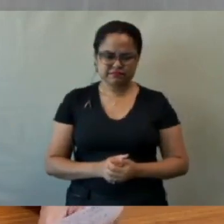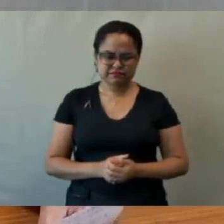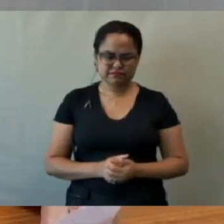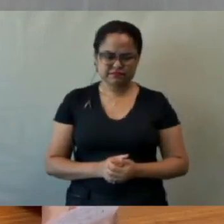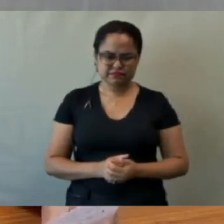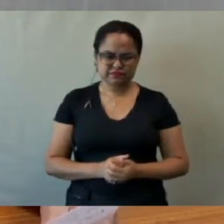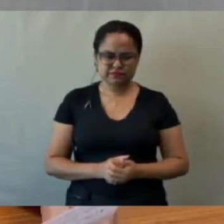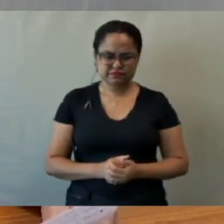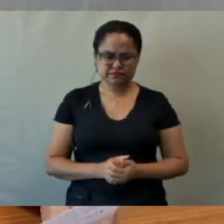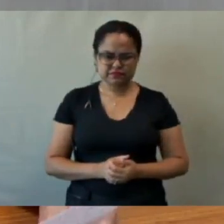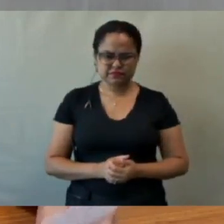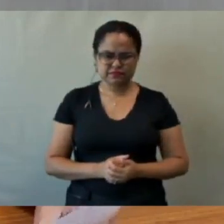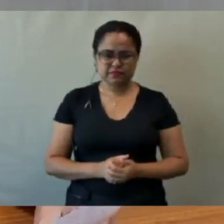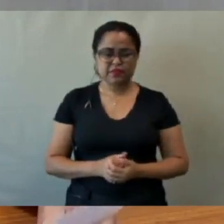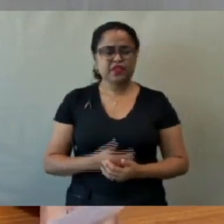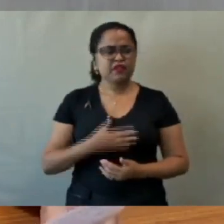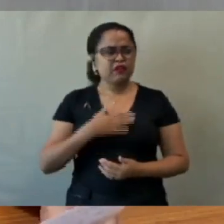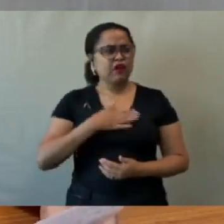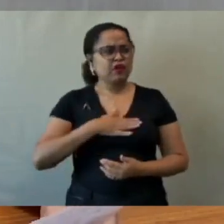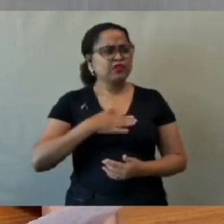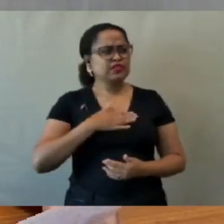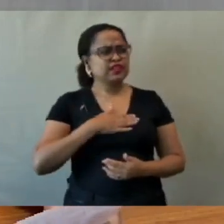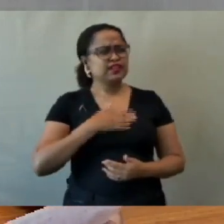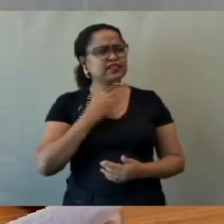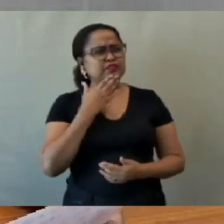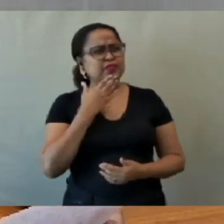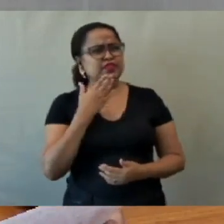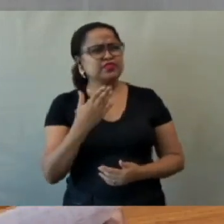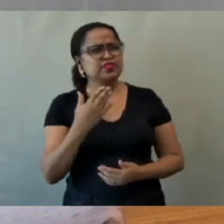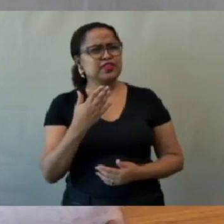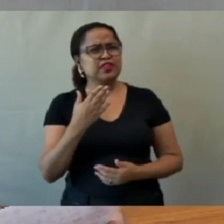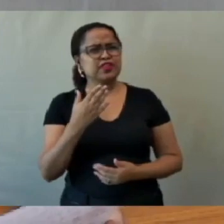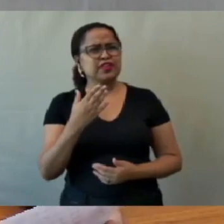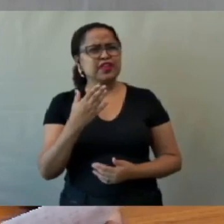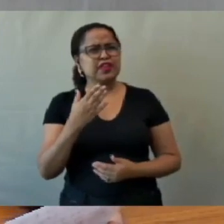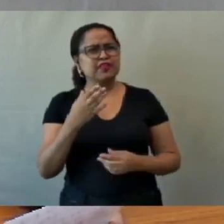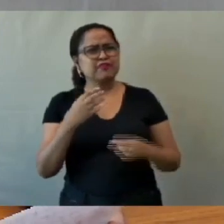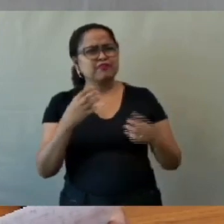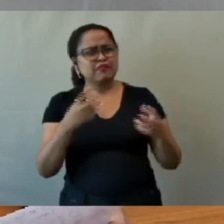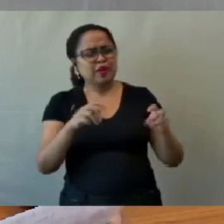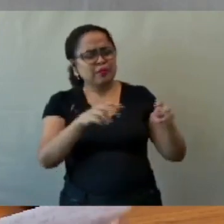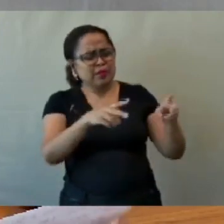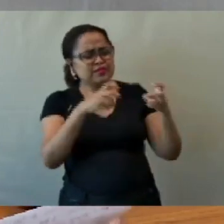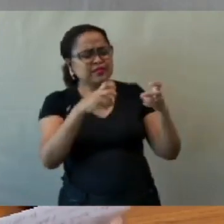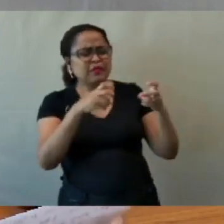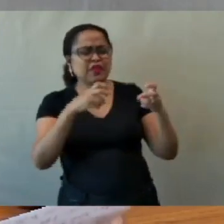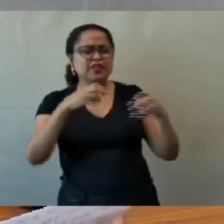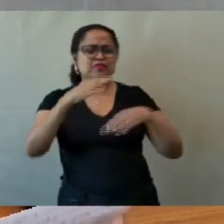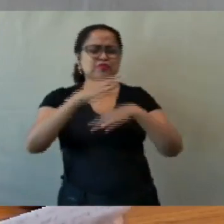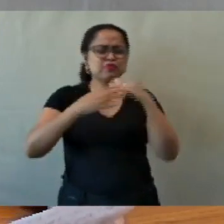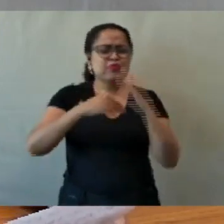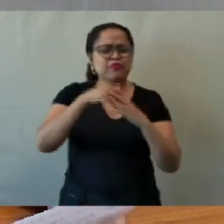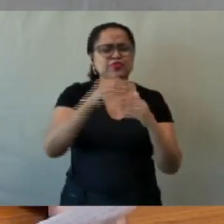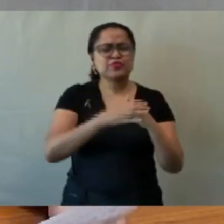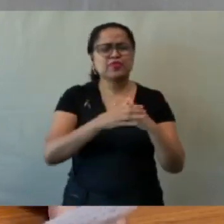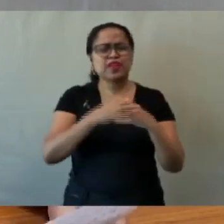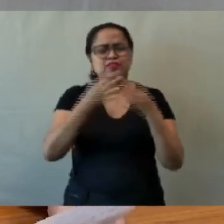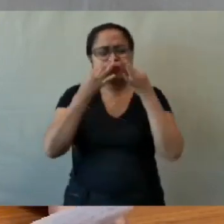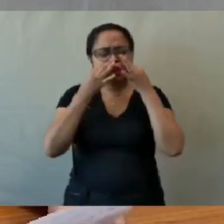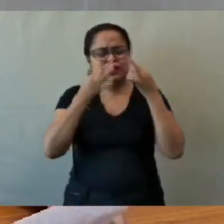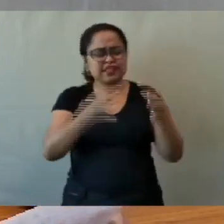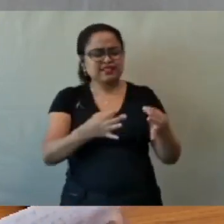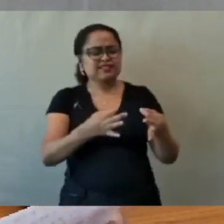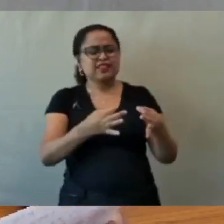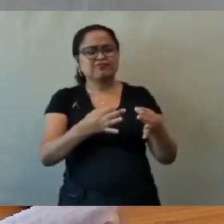E gostaria de pedir para olhar com mais seriedade a questão dos profissionais, as condições de trabalho, que é muito